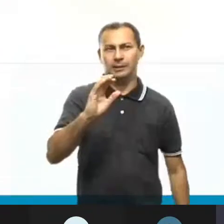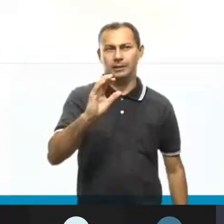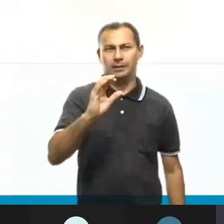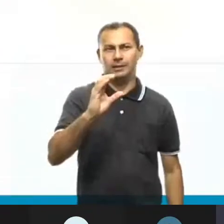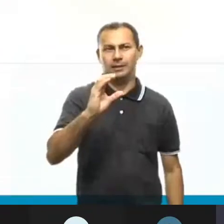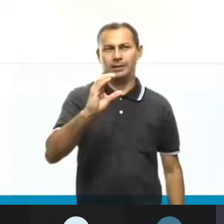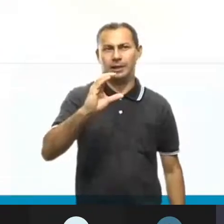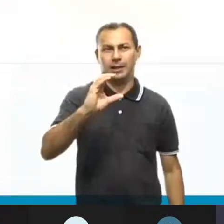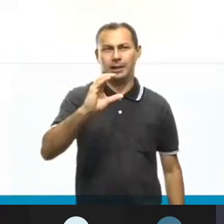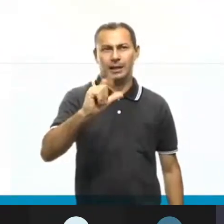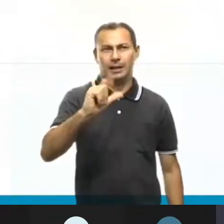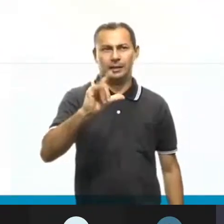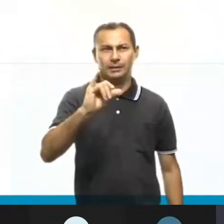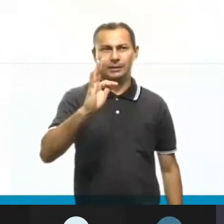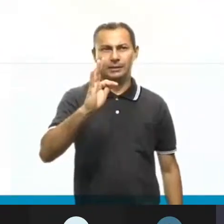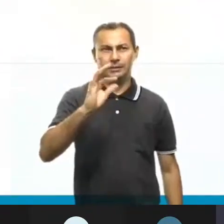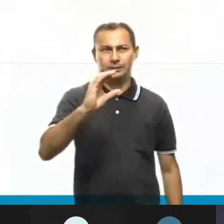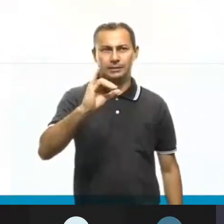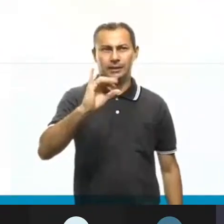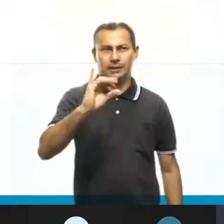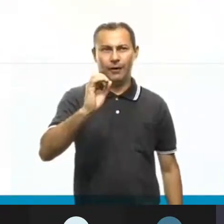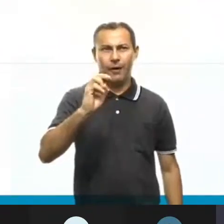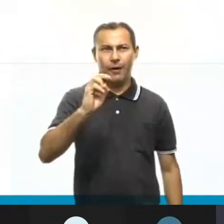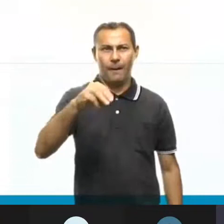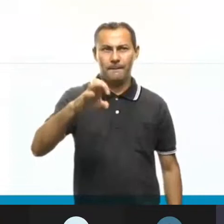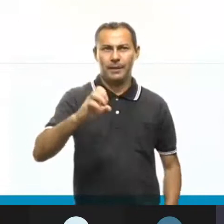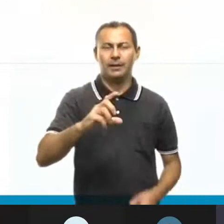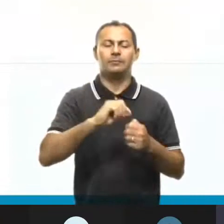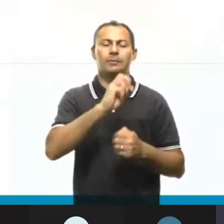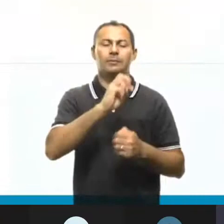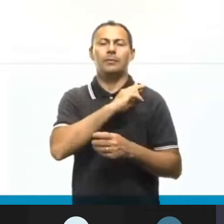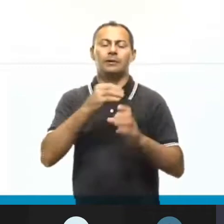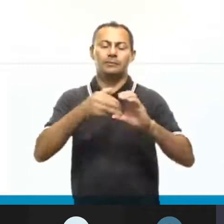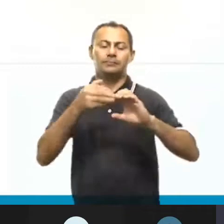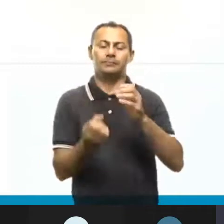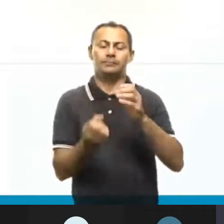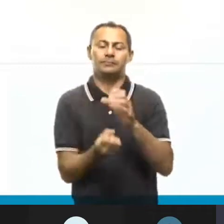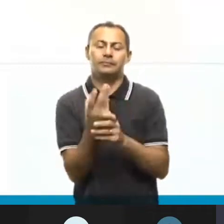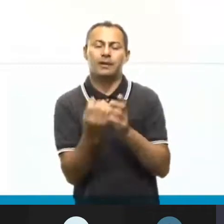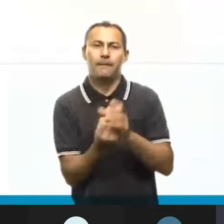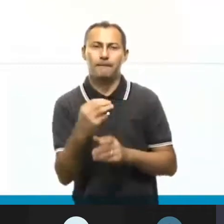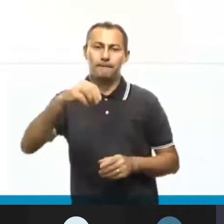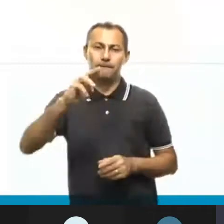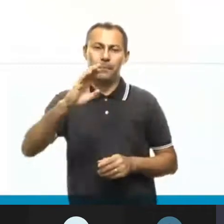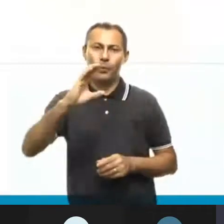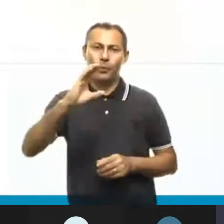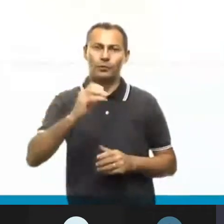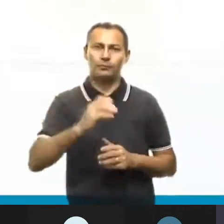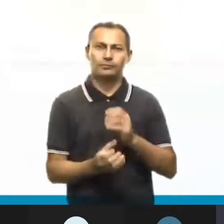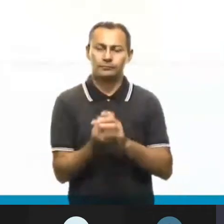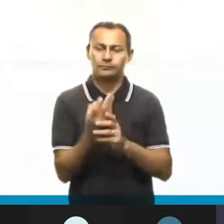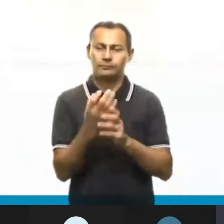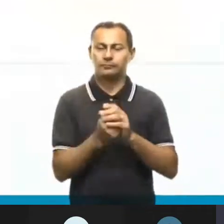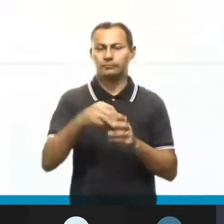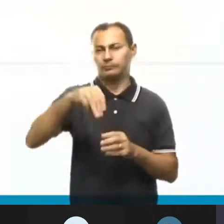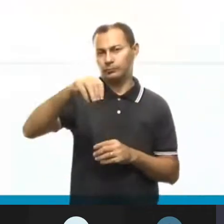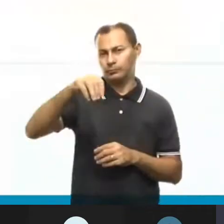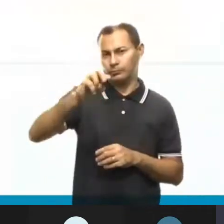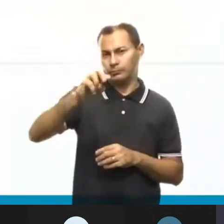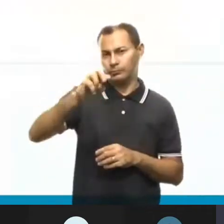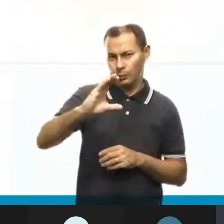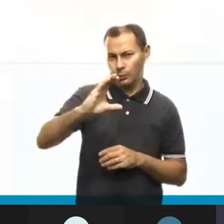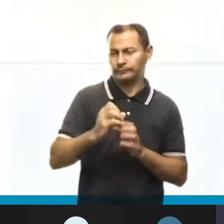essa aqui é uma célula caliciforme, que é uma célula que é responsável pela produção de muco, tá? Então, essa célula, ela produz muco